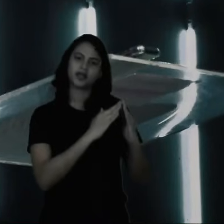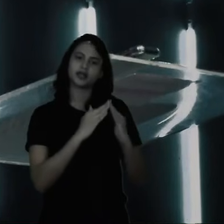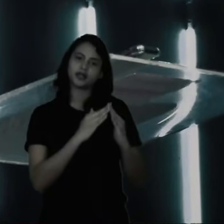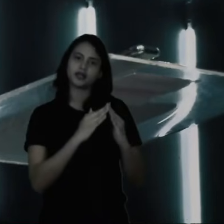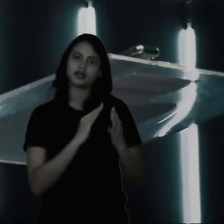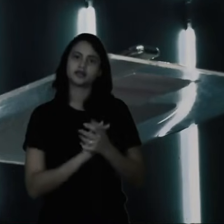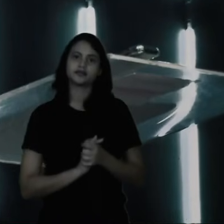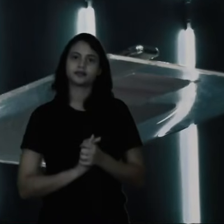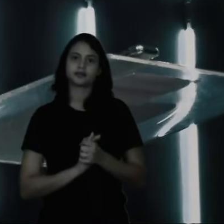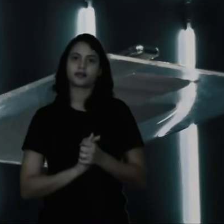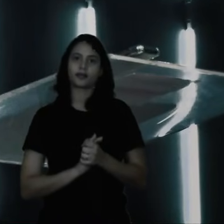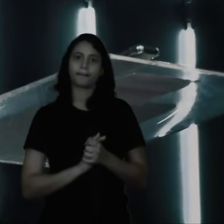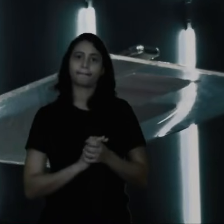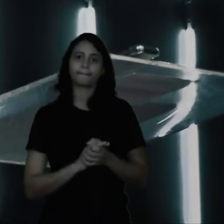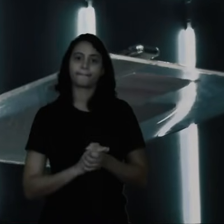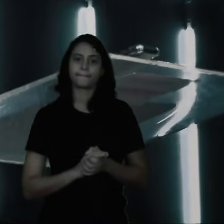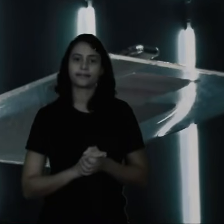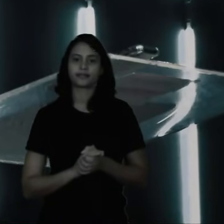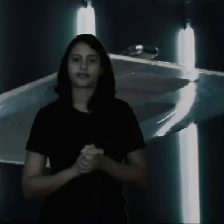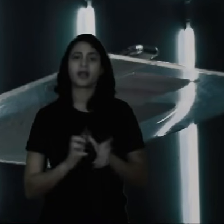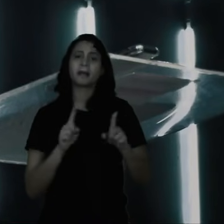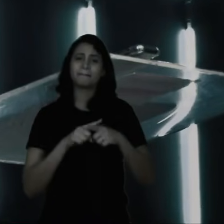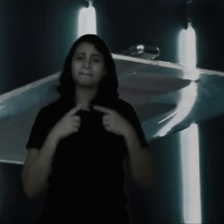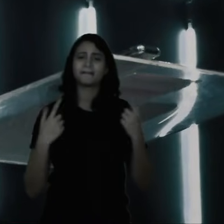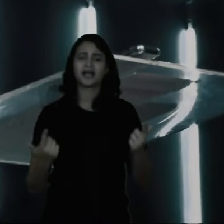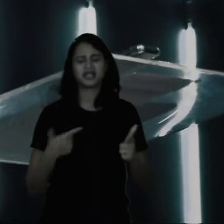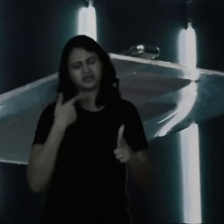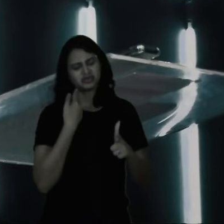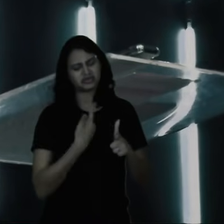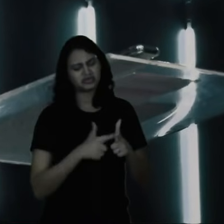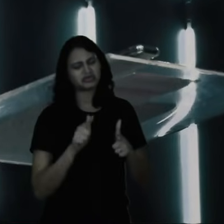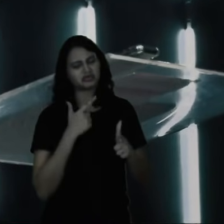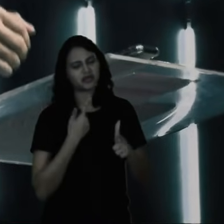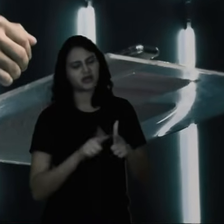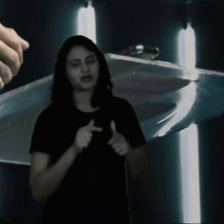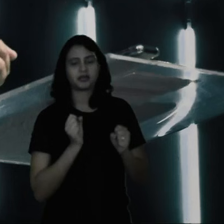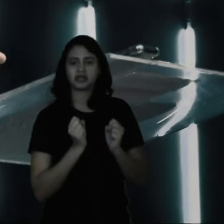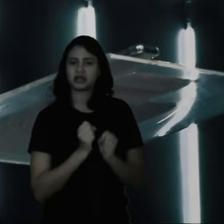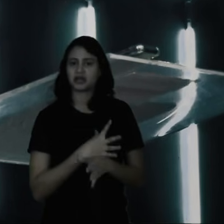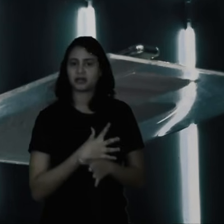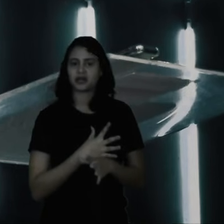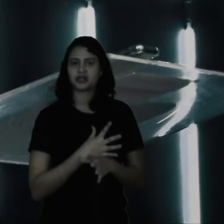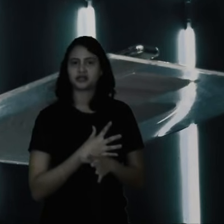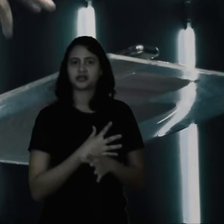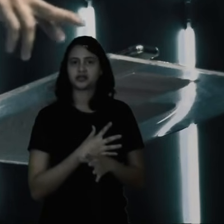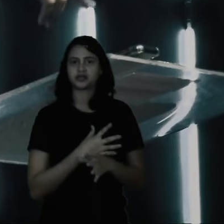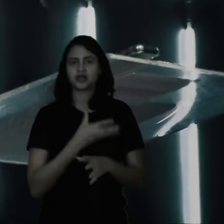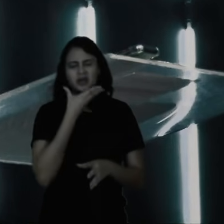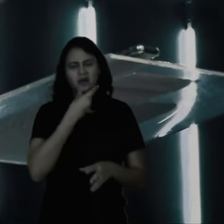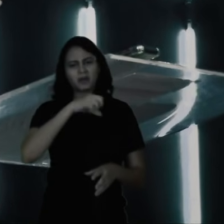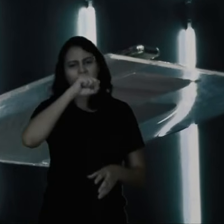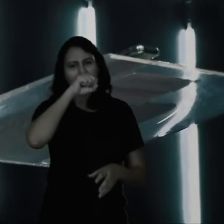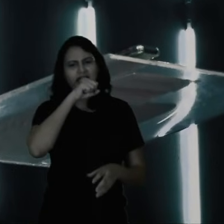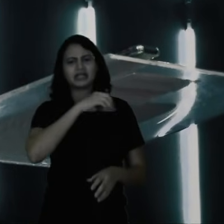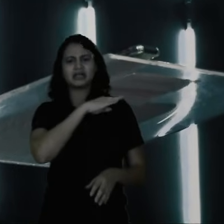mas quando parecia que os problemas tinham acabado, Gileade morre. Os outros